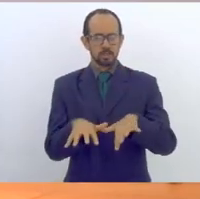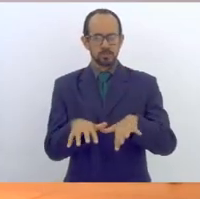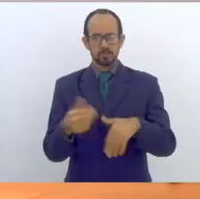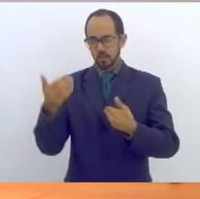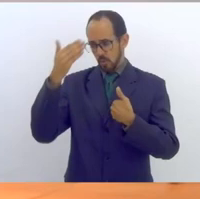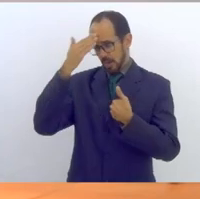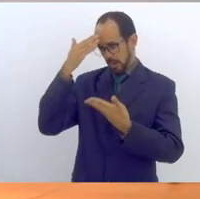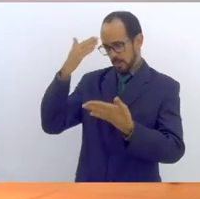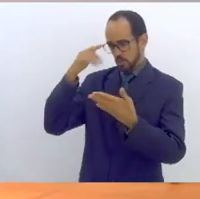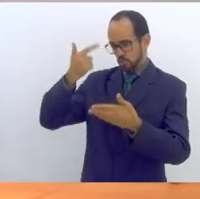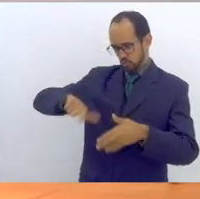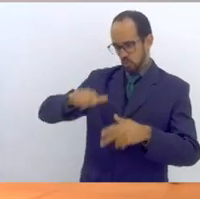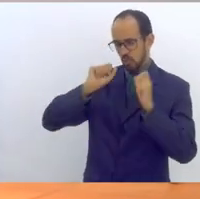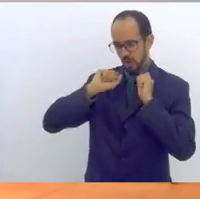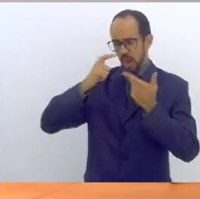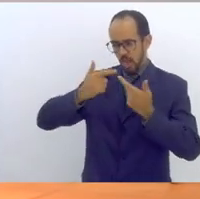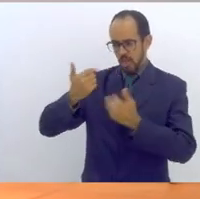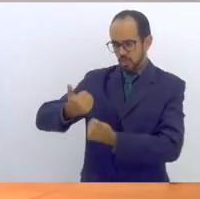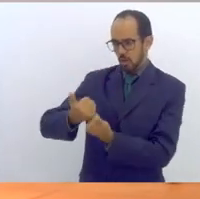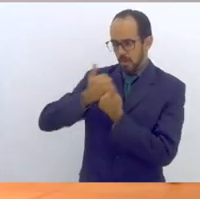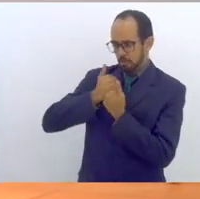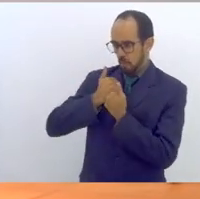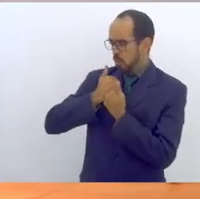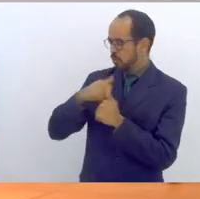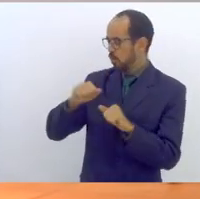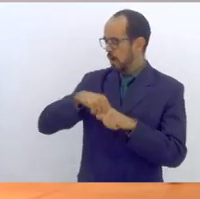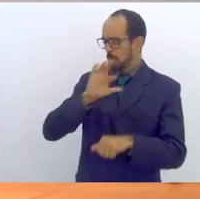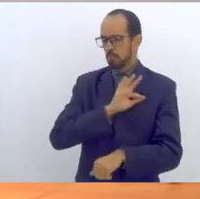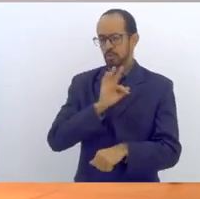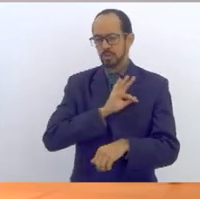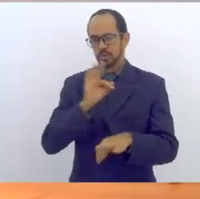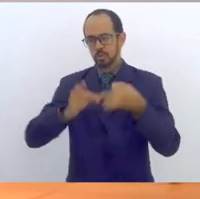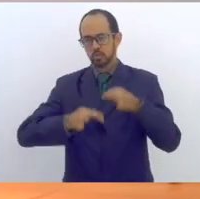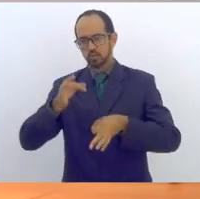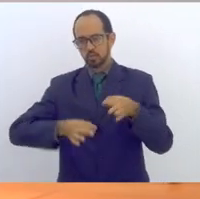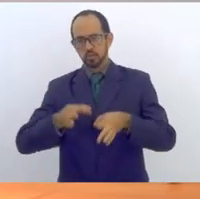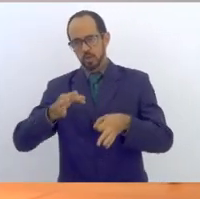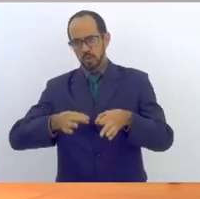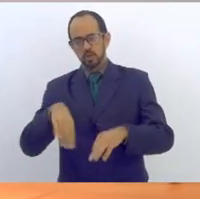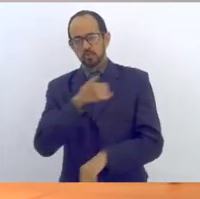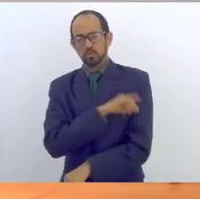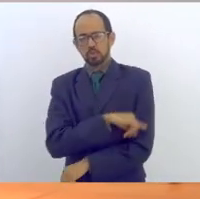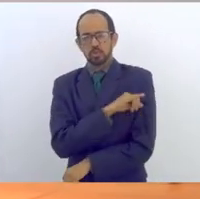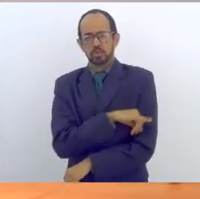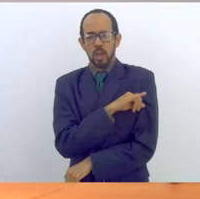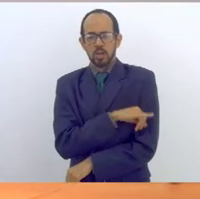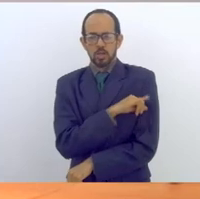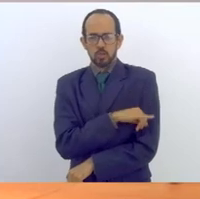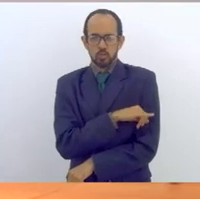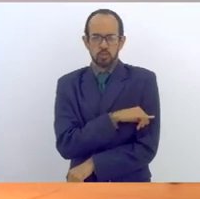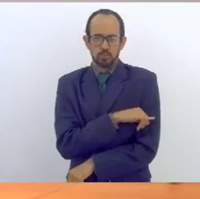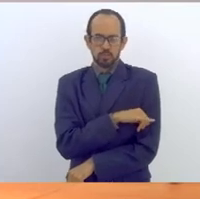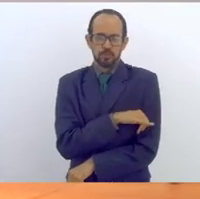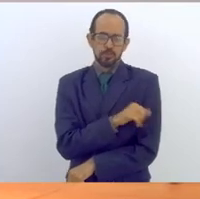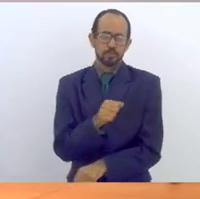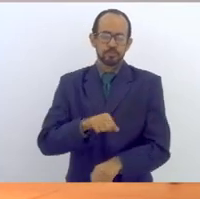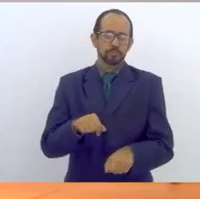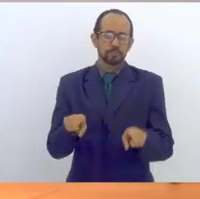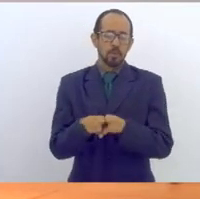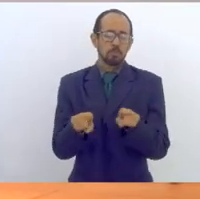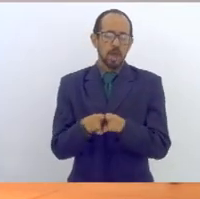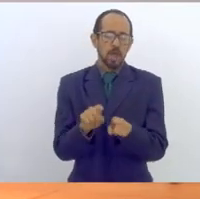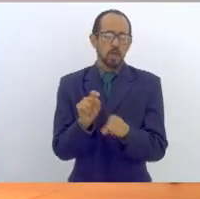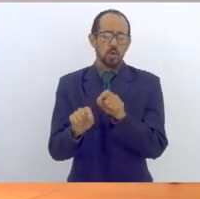alerj a todo o apoio a polícia judiciária do Estado do Rio de Janeiro e enfim